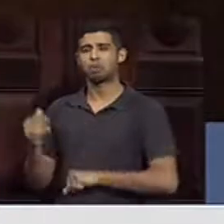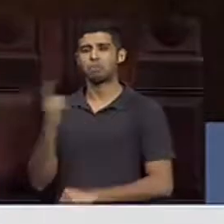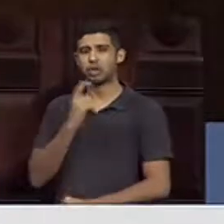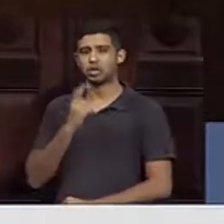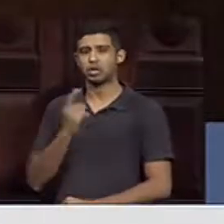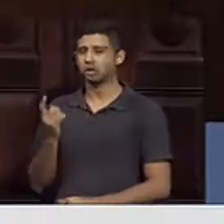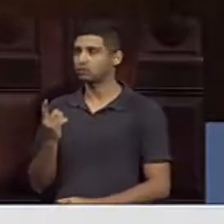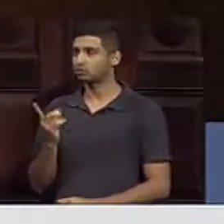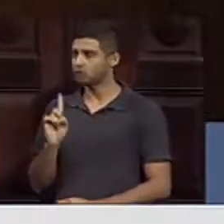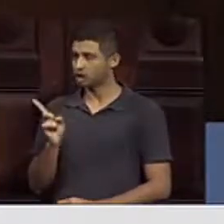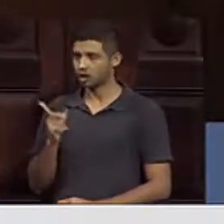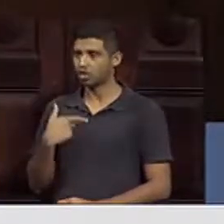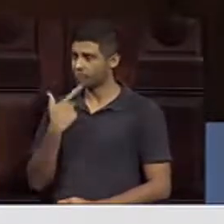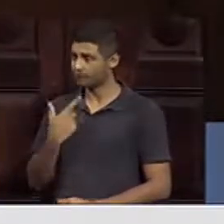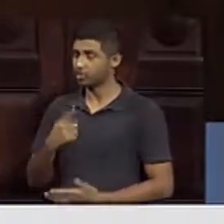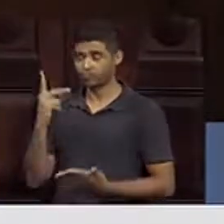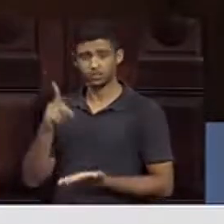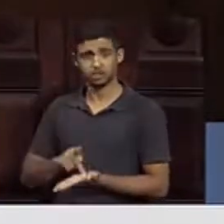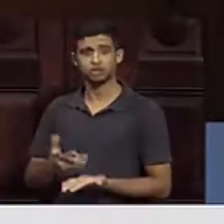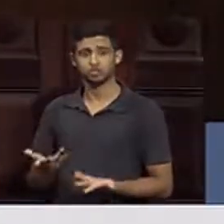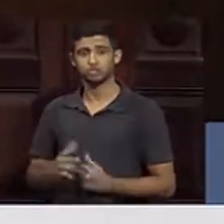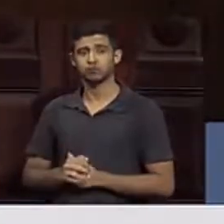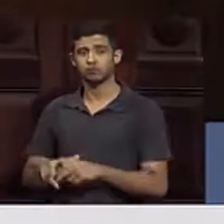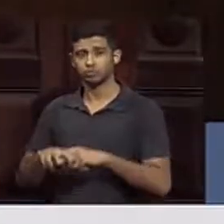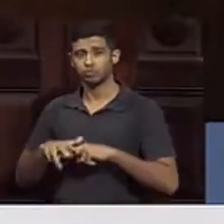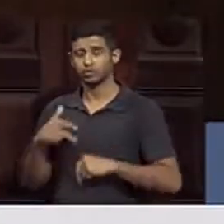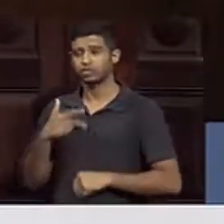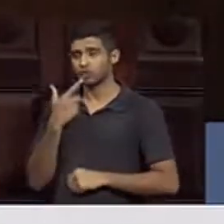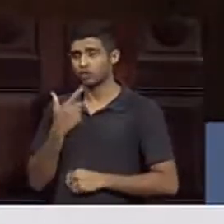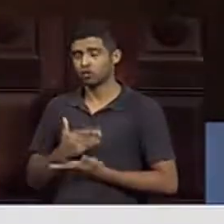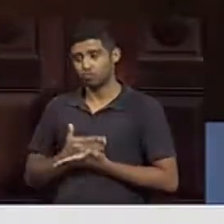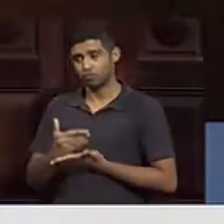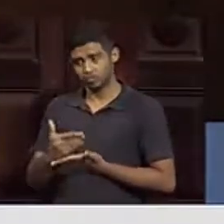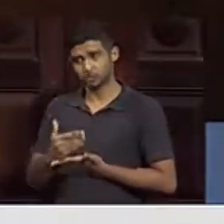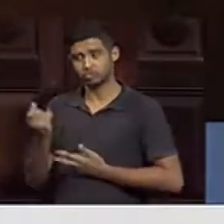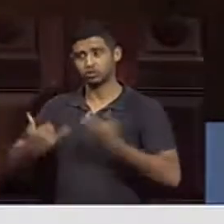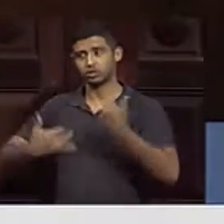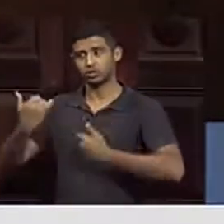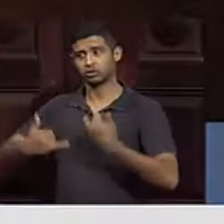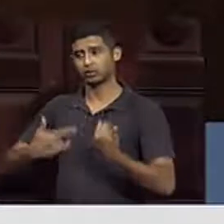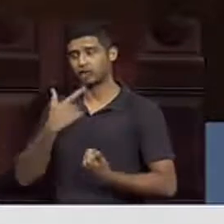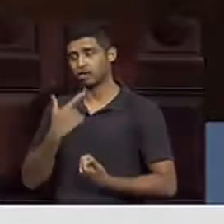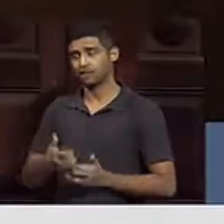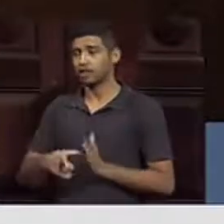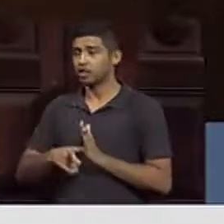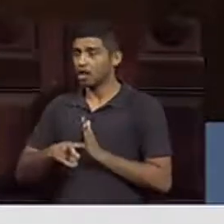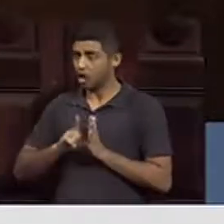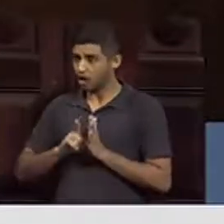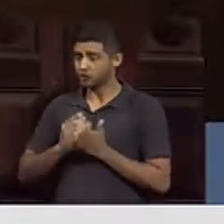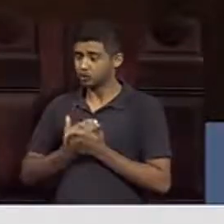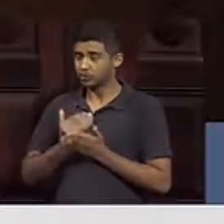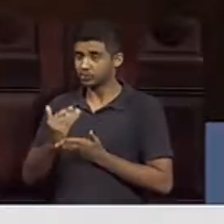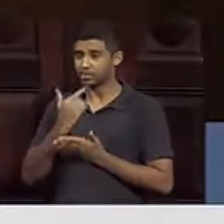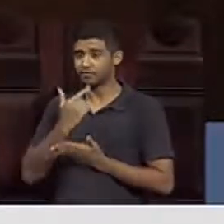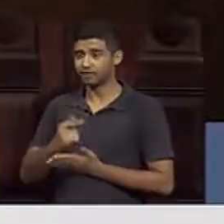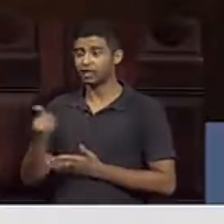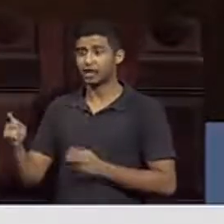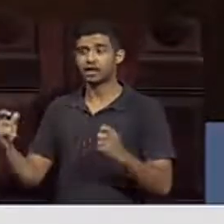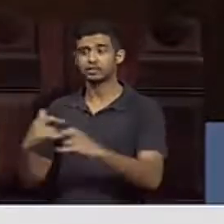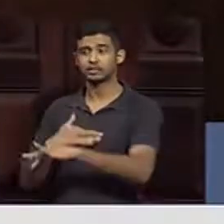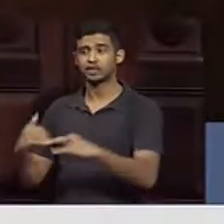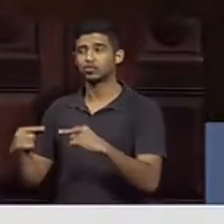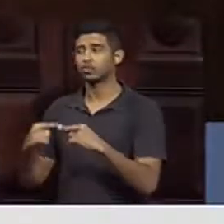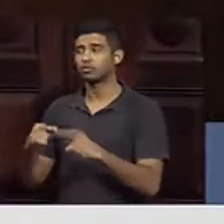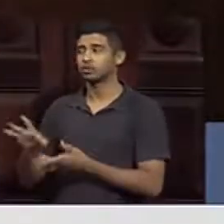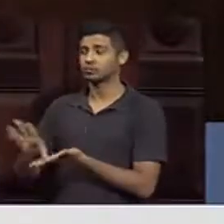opõem às minhas posições políticas. Por isso eu comecei a minha fala destacando que Niterói é uma cidade referência